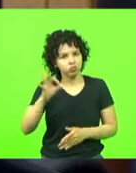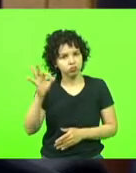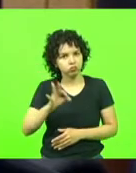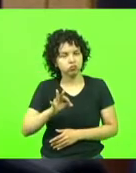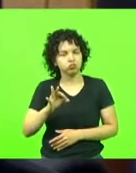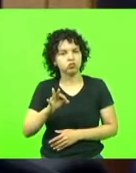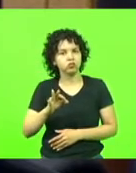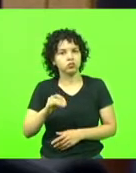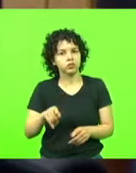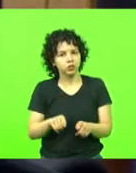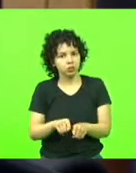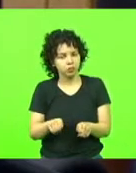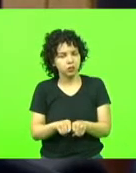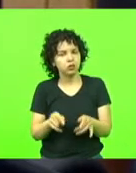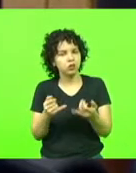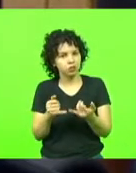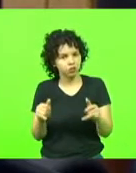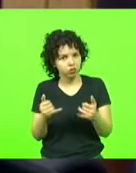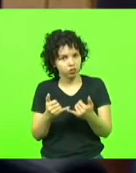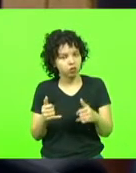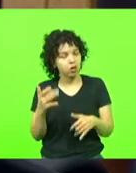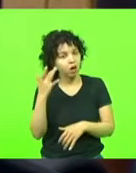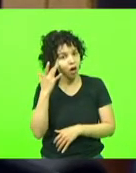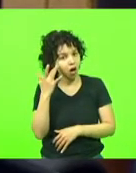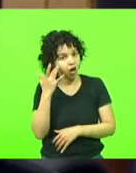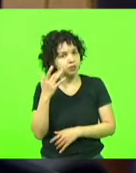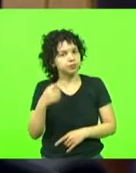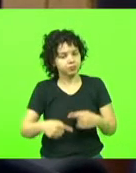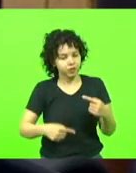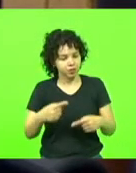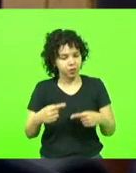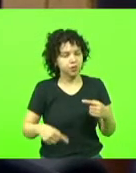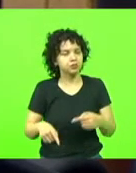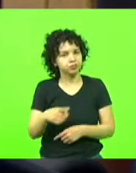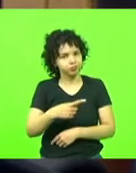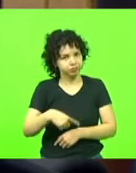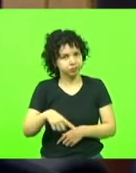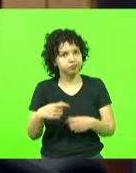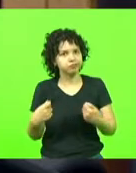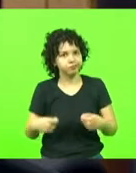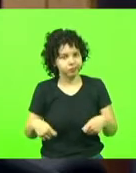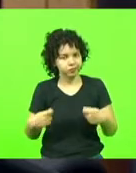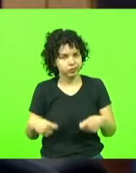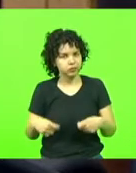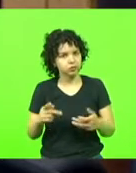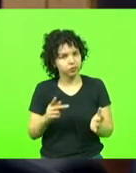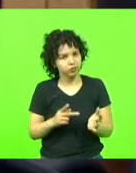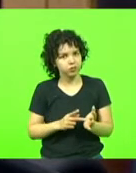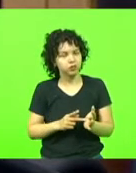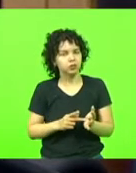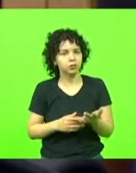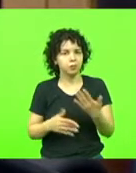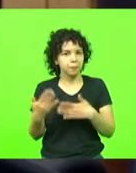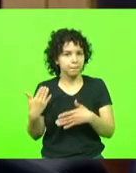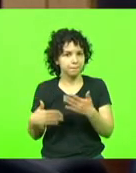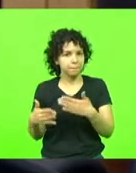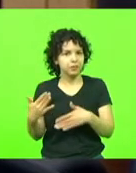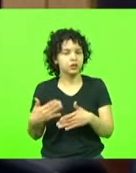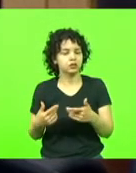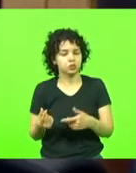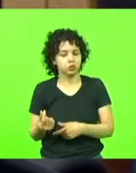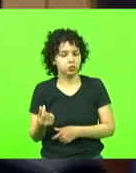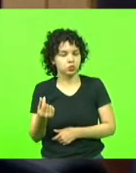também. Então, eu acho que esse debate nós precisamos fazer, porque, de fato, algum tempo atrás, esses recursos